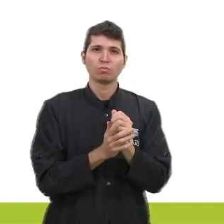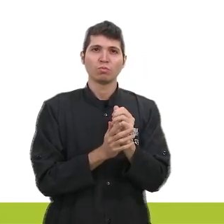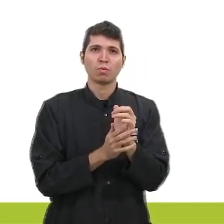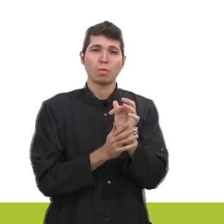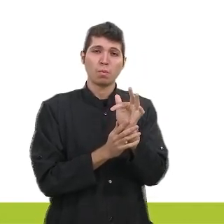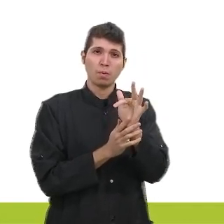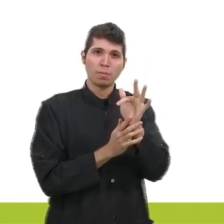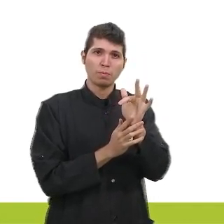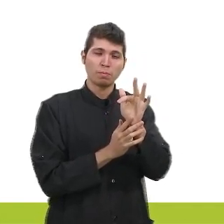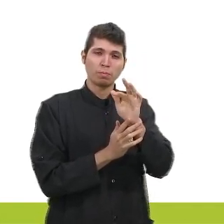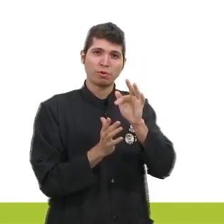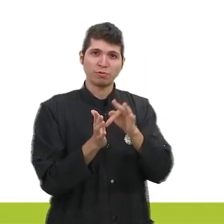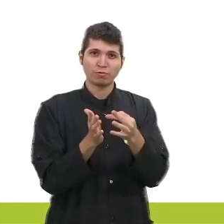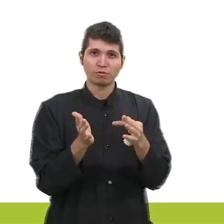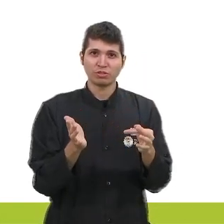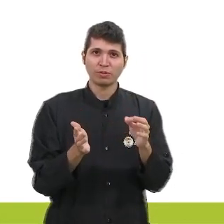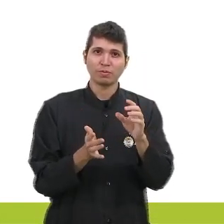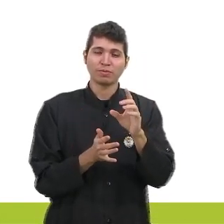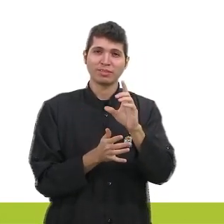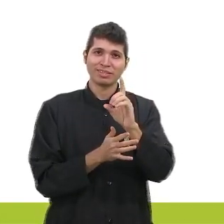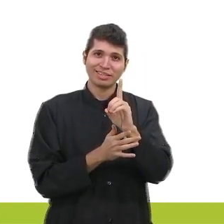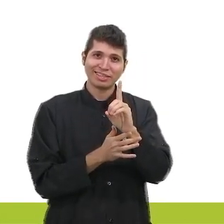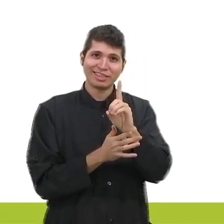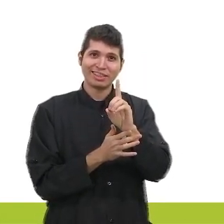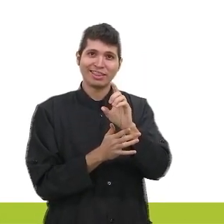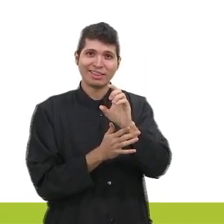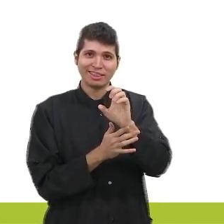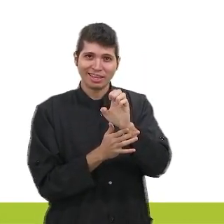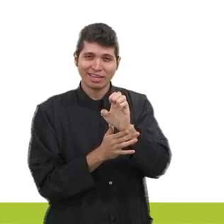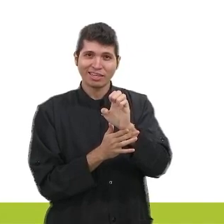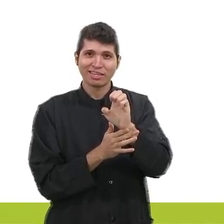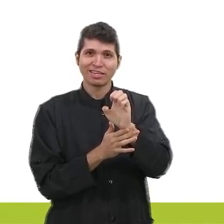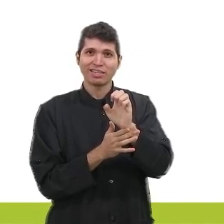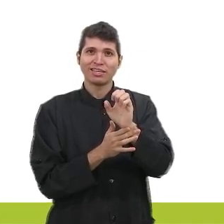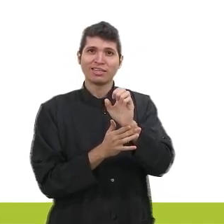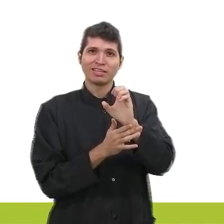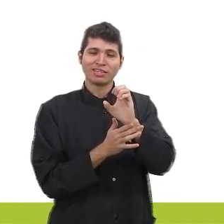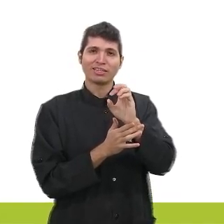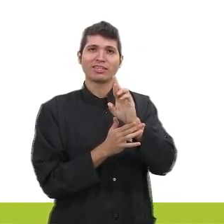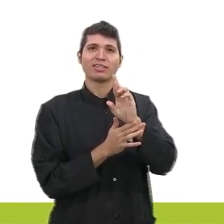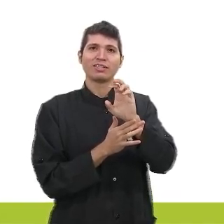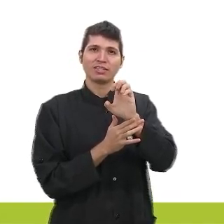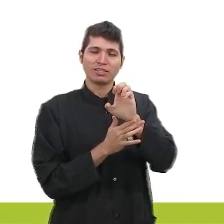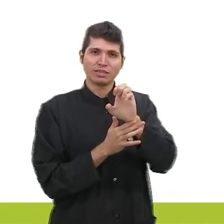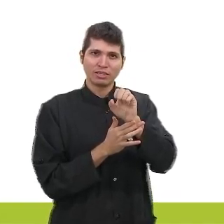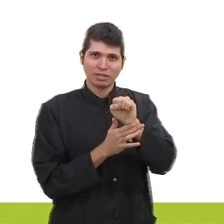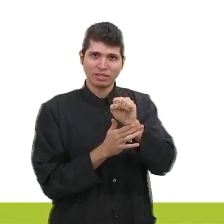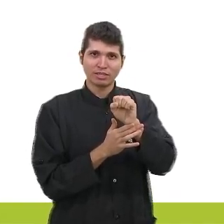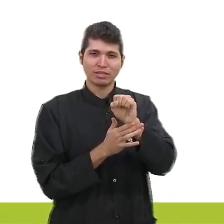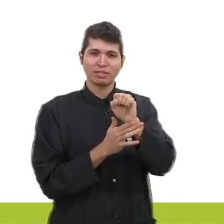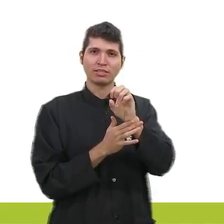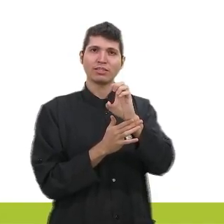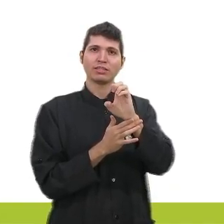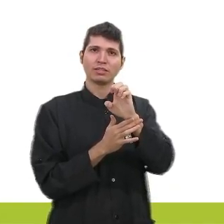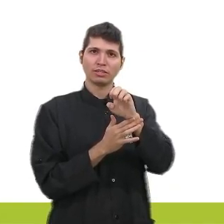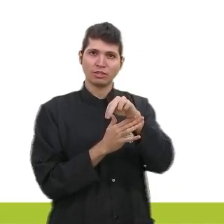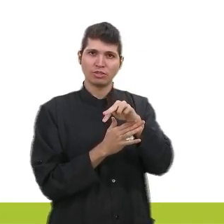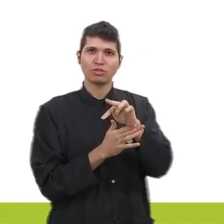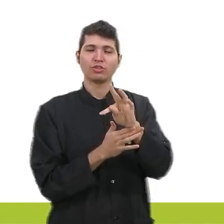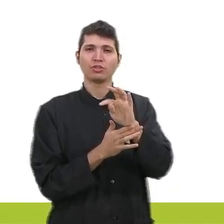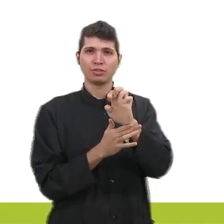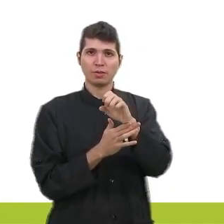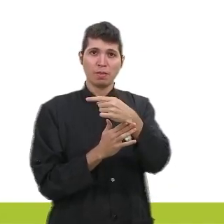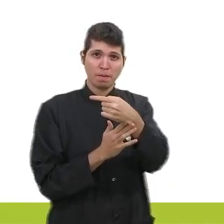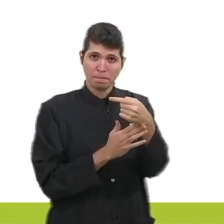o ar vai ser negativo, tá bom? Aí, nesse caso, ó, parábola voltada para baixo, a gente chama esse gráfico aqui, ó, um macete,